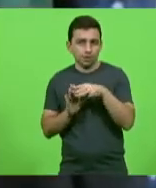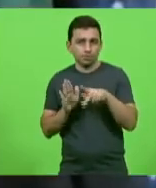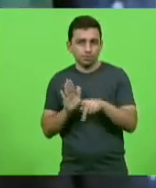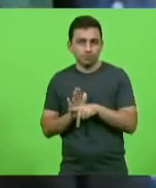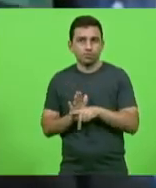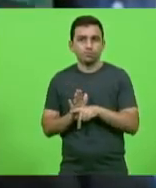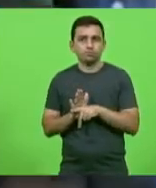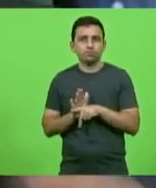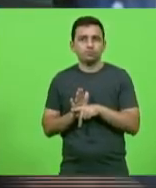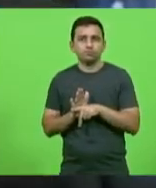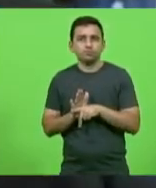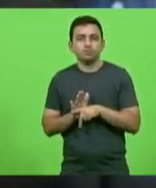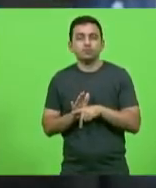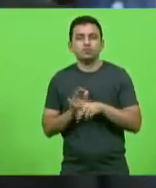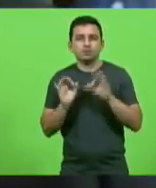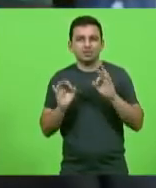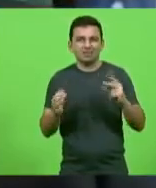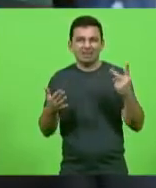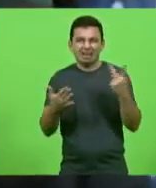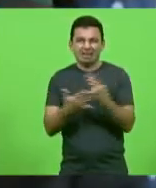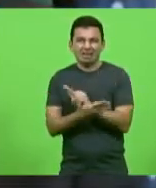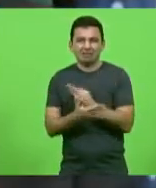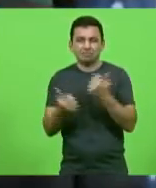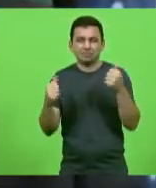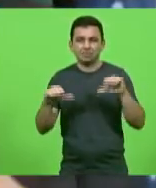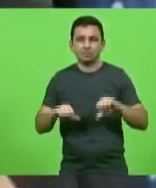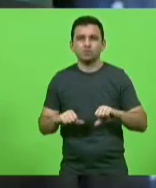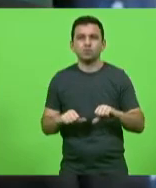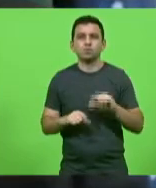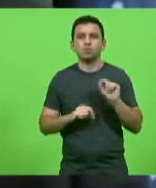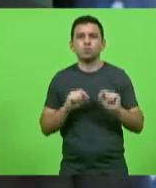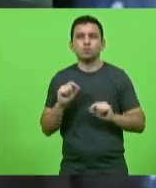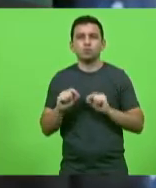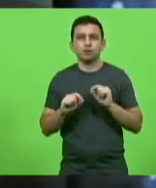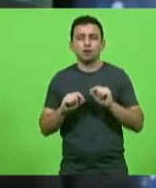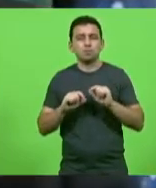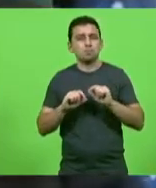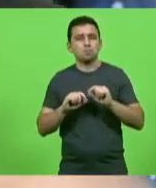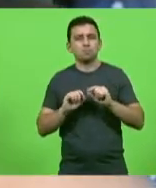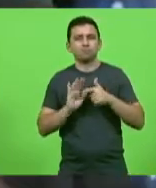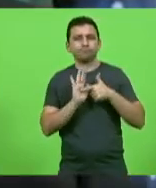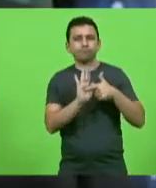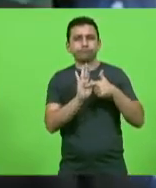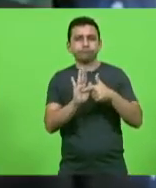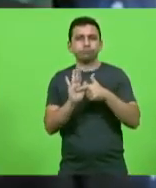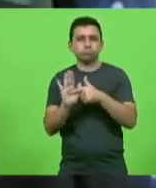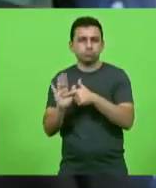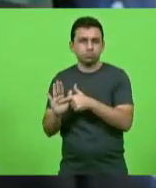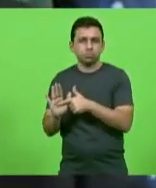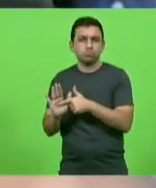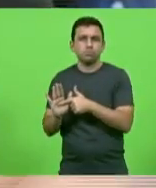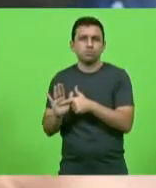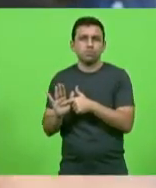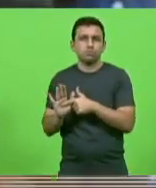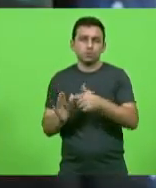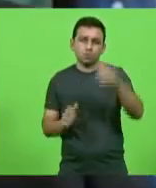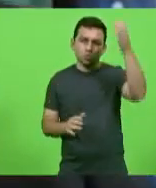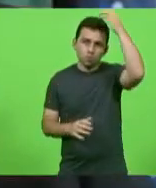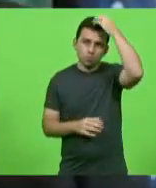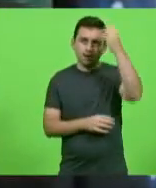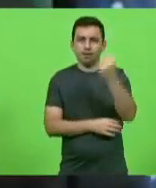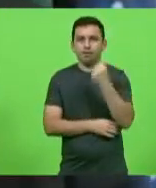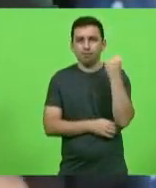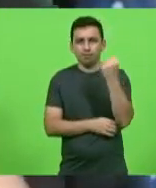Provisória considera-se erro grosseiro o erro manifeste de inescusável batizado como